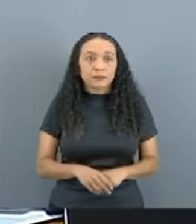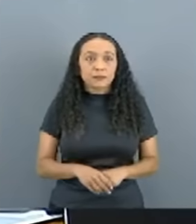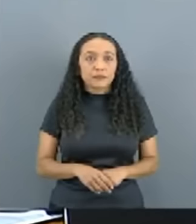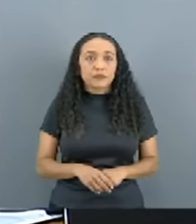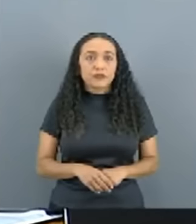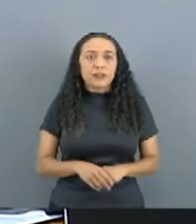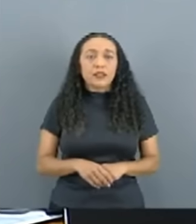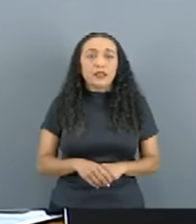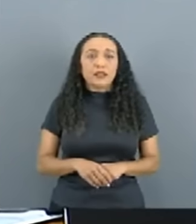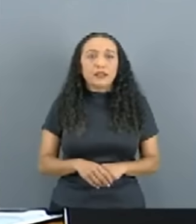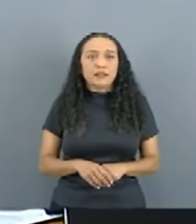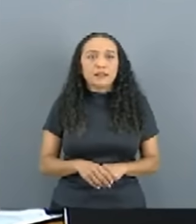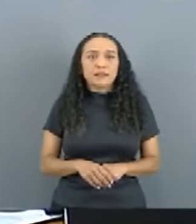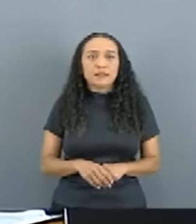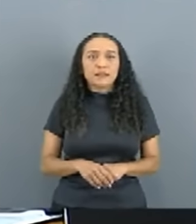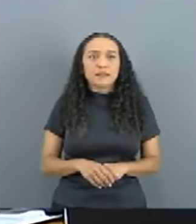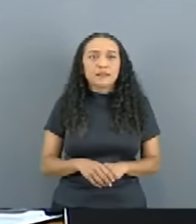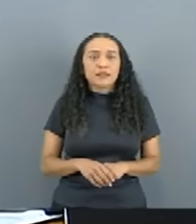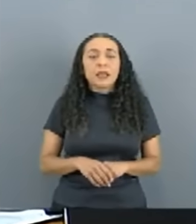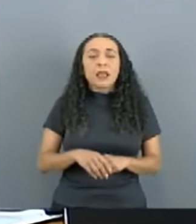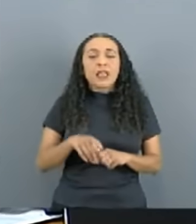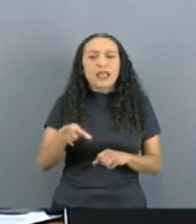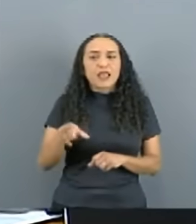mais conhecido como Frei Chico.